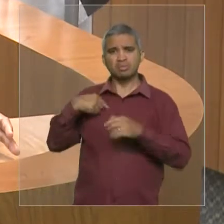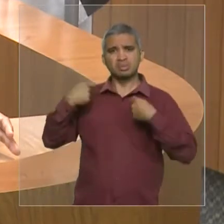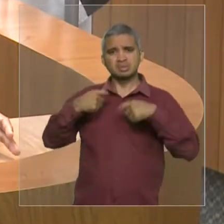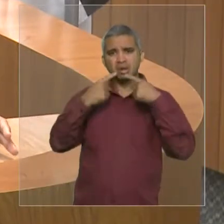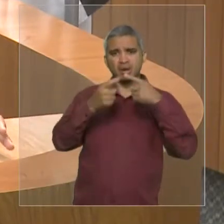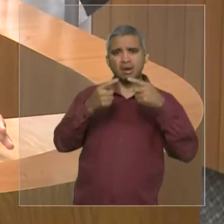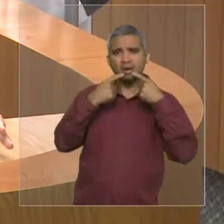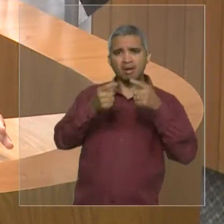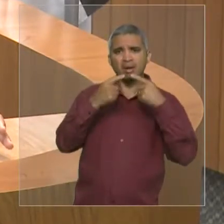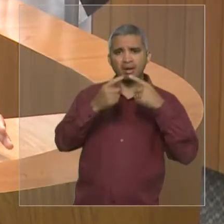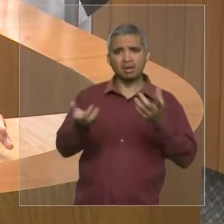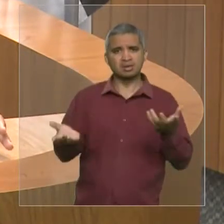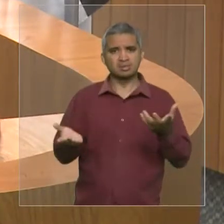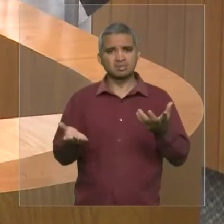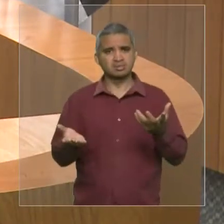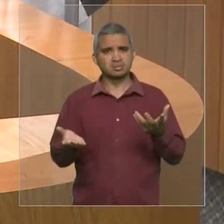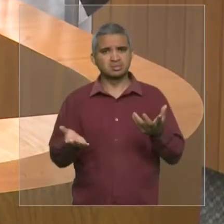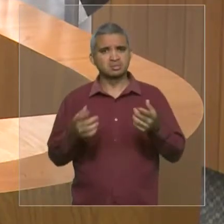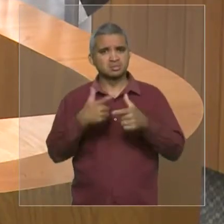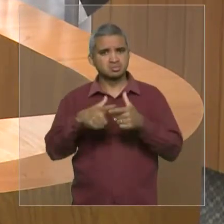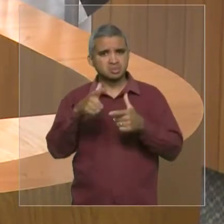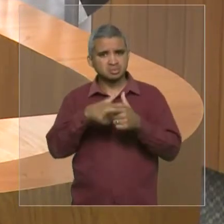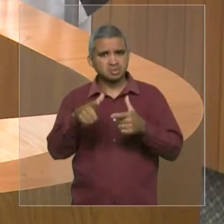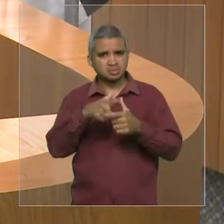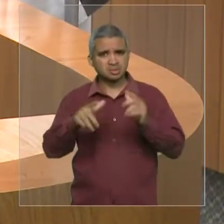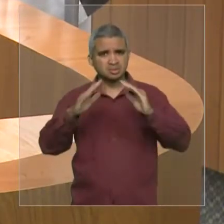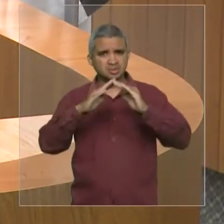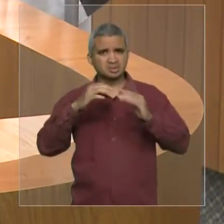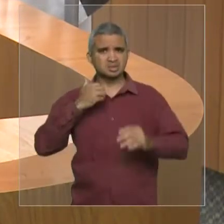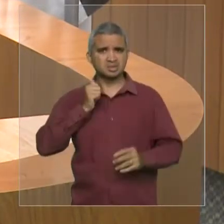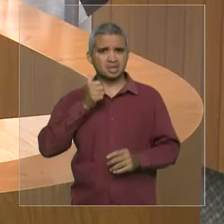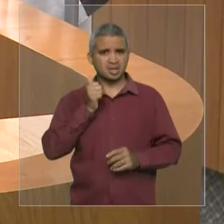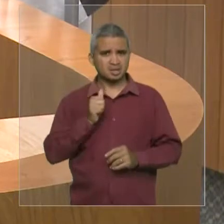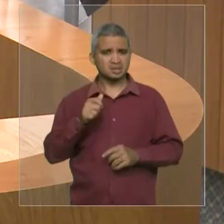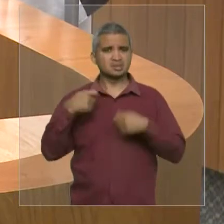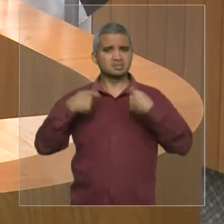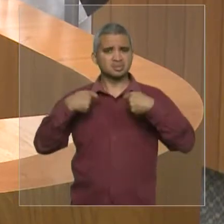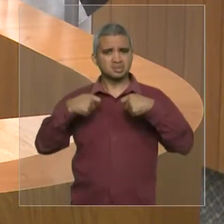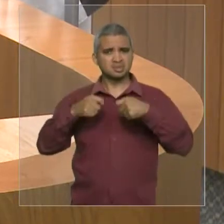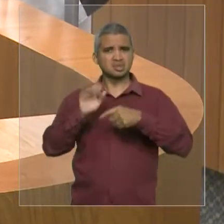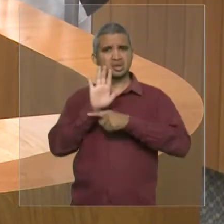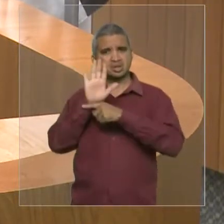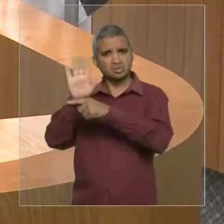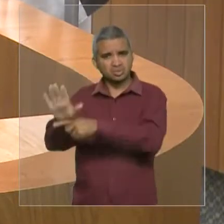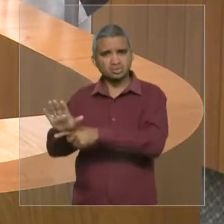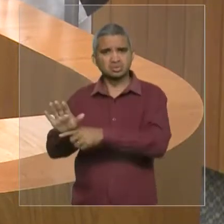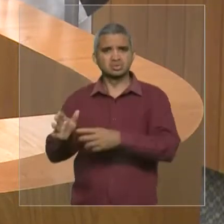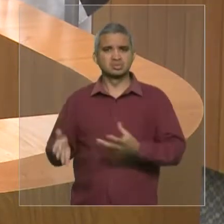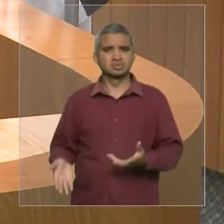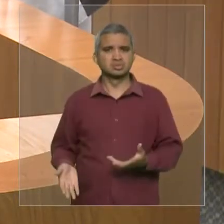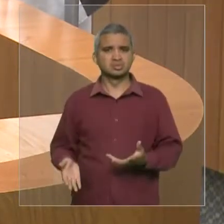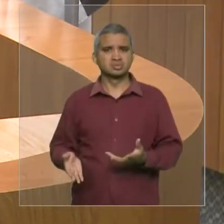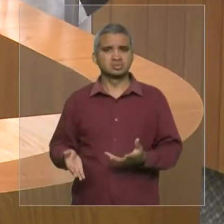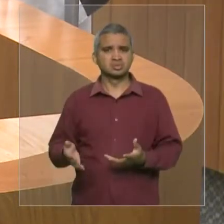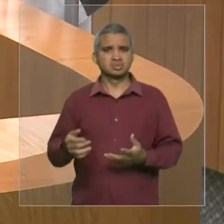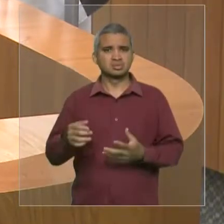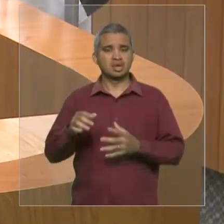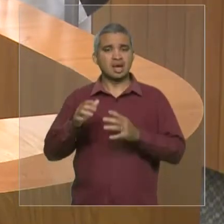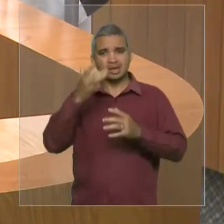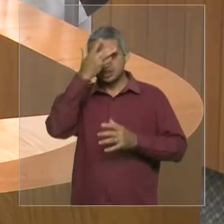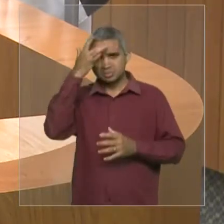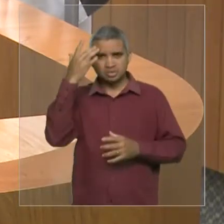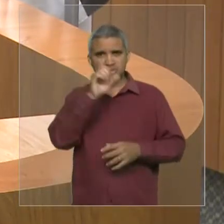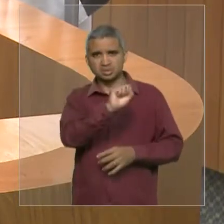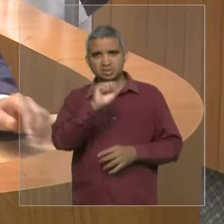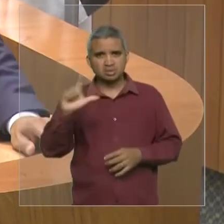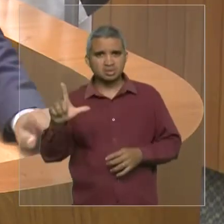problema em uma delegacia, e eu preciso que você nos ajude, não só por mim, Mas pessoas em São Luís e no Maranhão